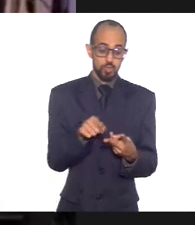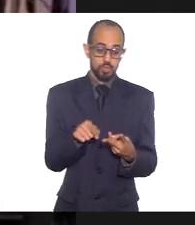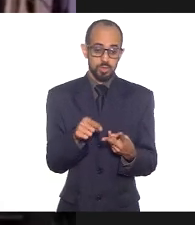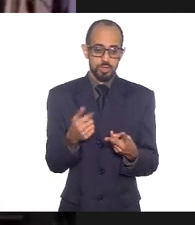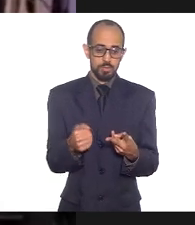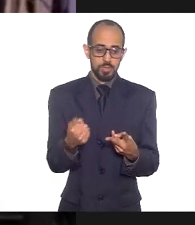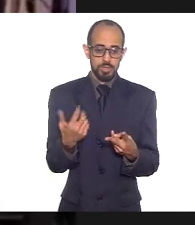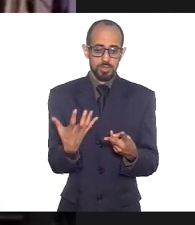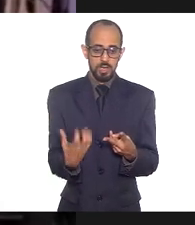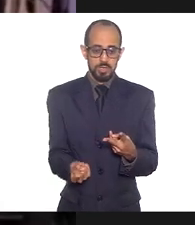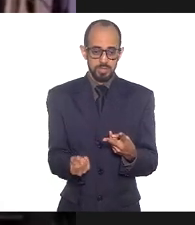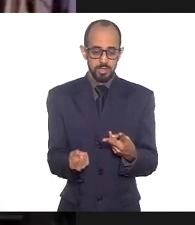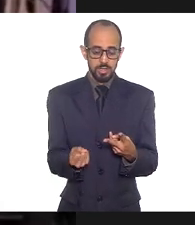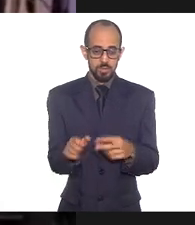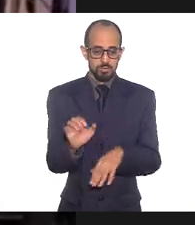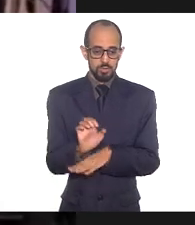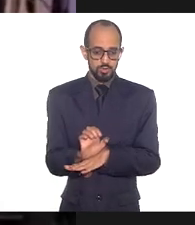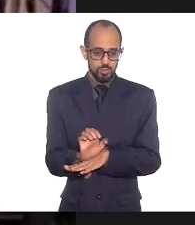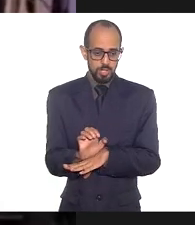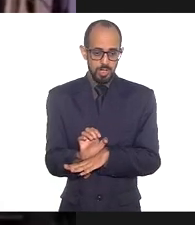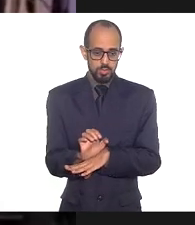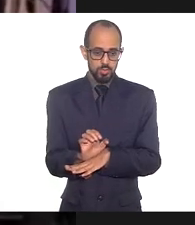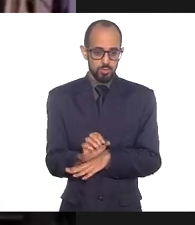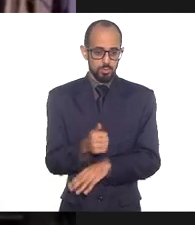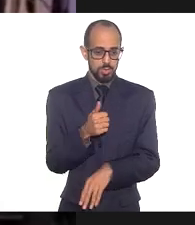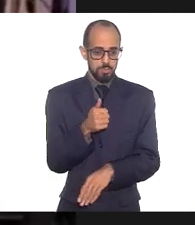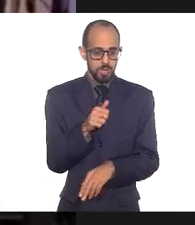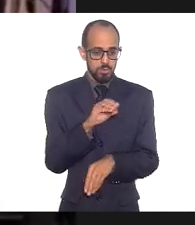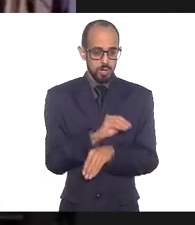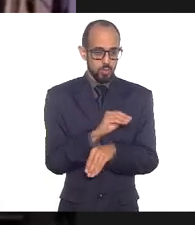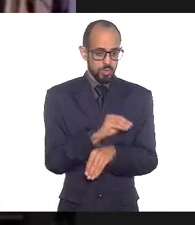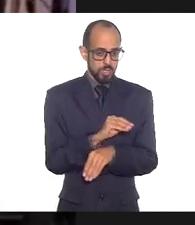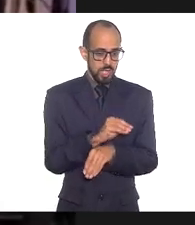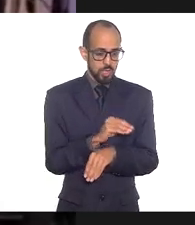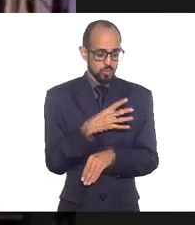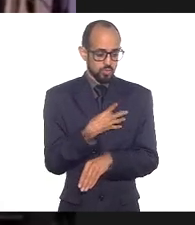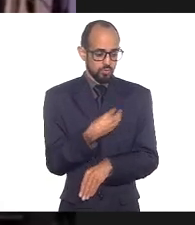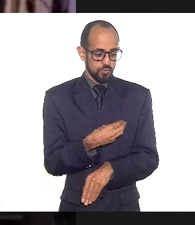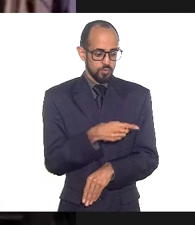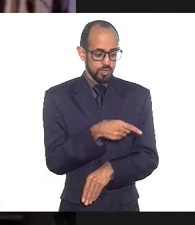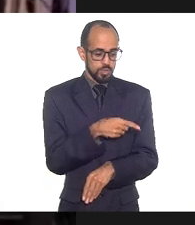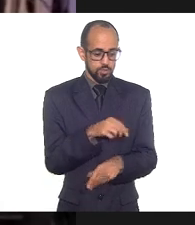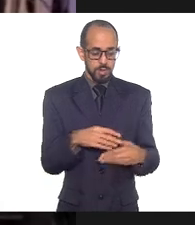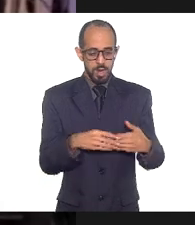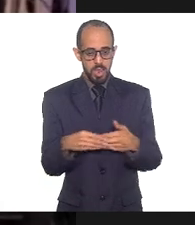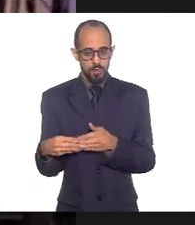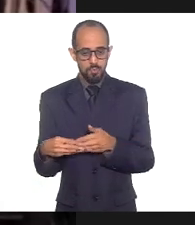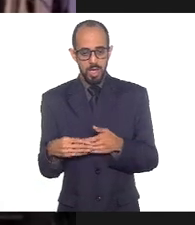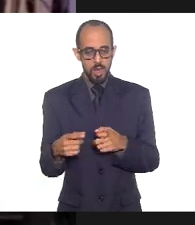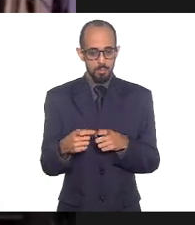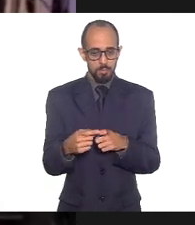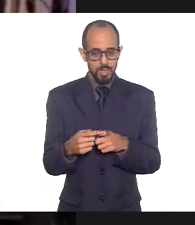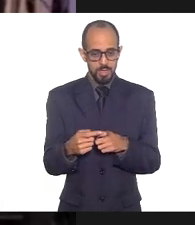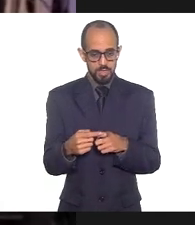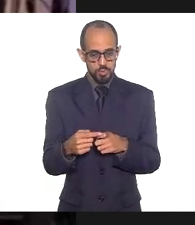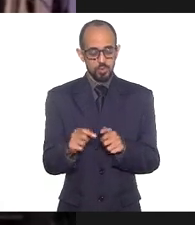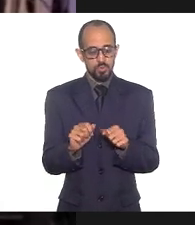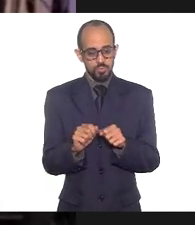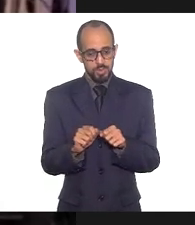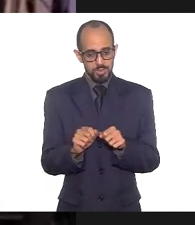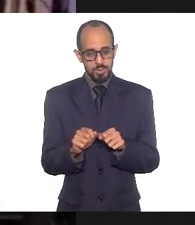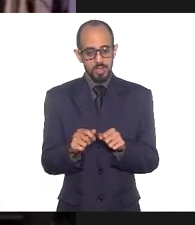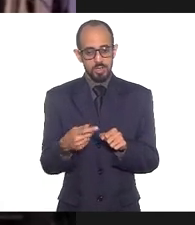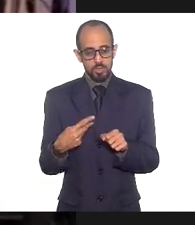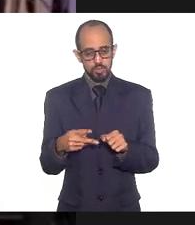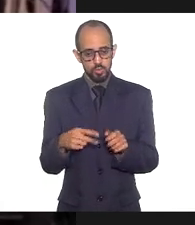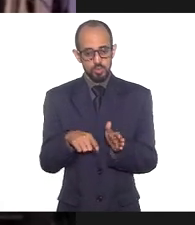ser um parado na superfície estado uma para cuidar dos seus filhos poder ter o direito que levar nos albergues de fazer suas